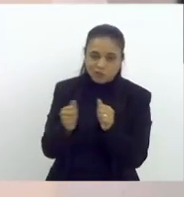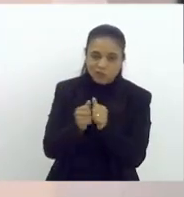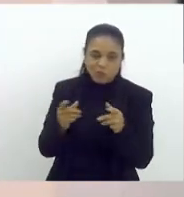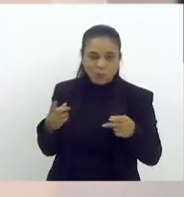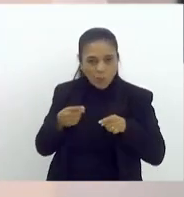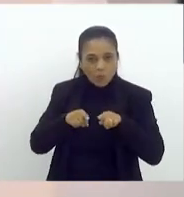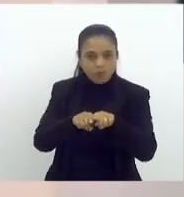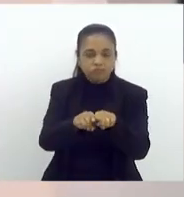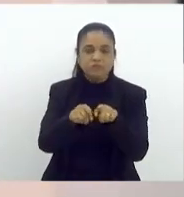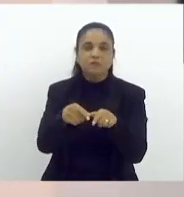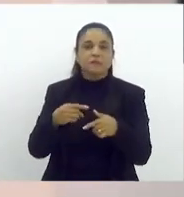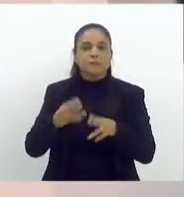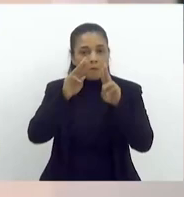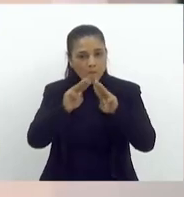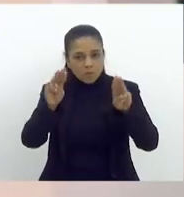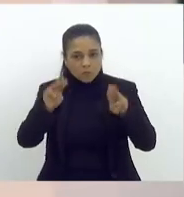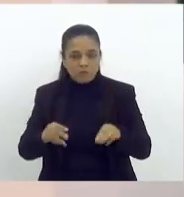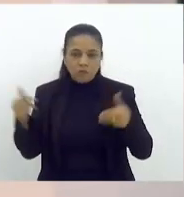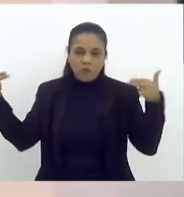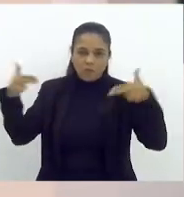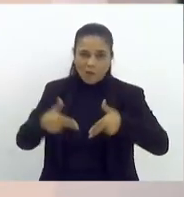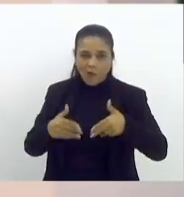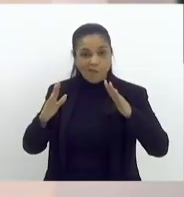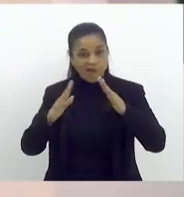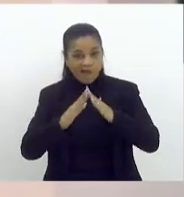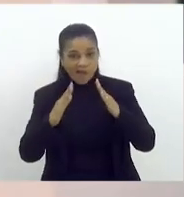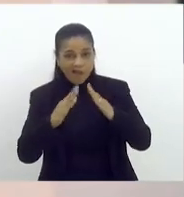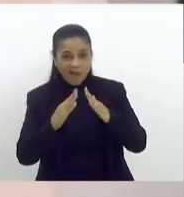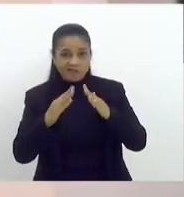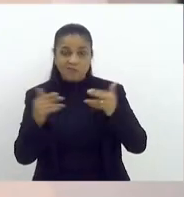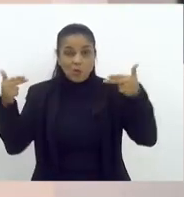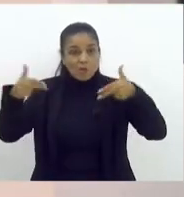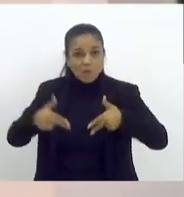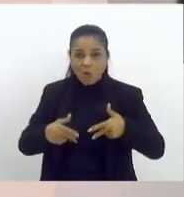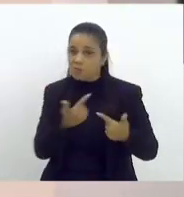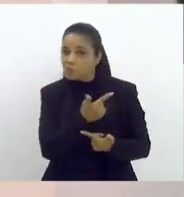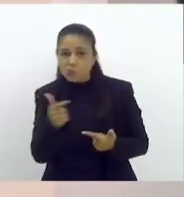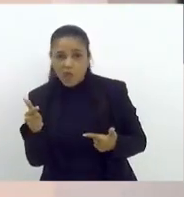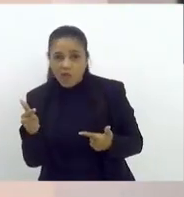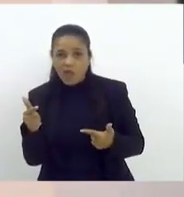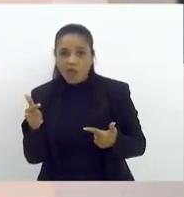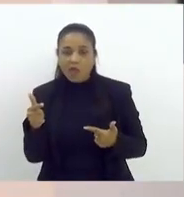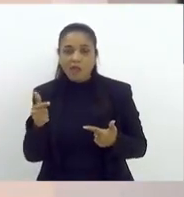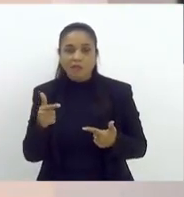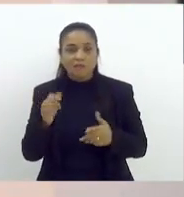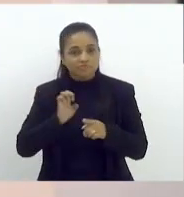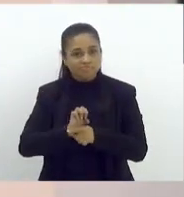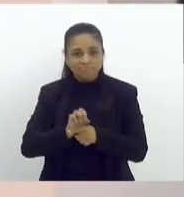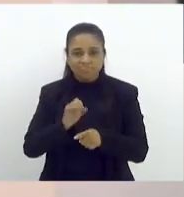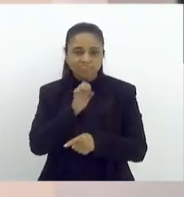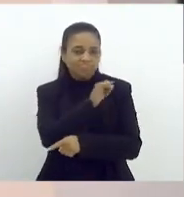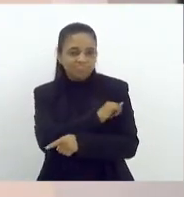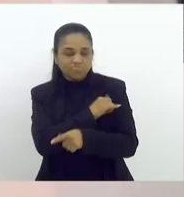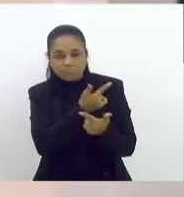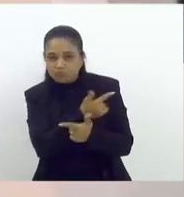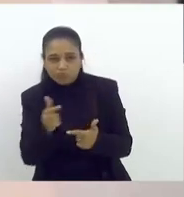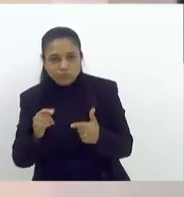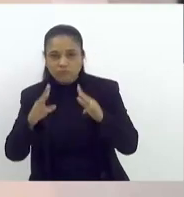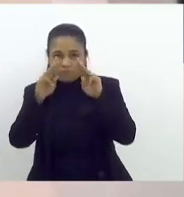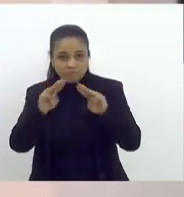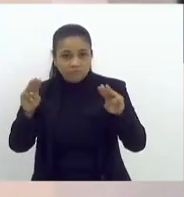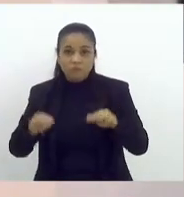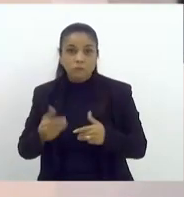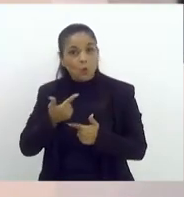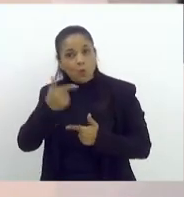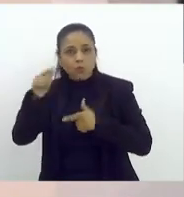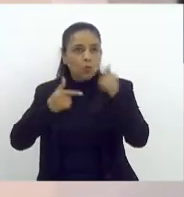levantar o museu do hip hop as casas do Hip Hop O Rio de Janeiro não tem casa do Hip Hop O Rio de Janeiro não tem Museu do hip hop e outros estados